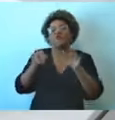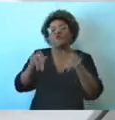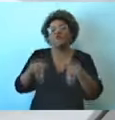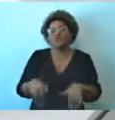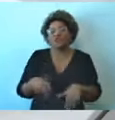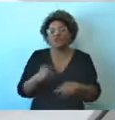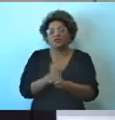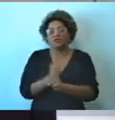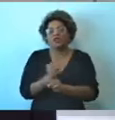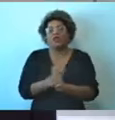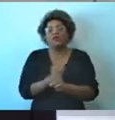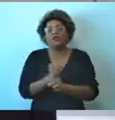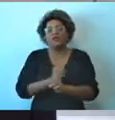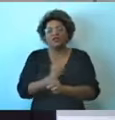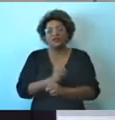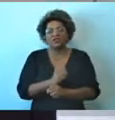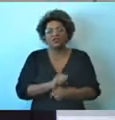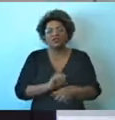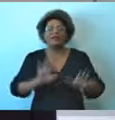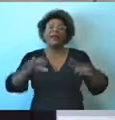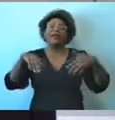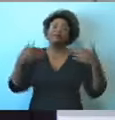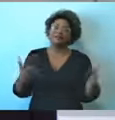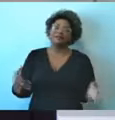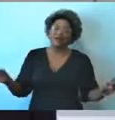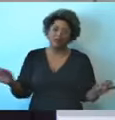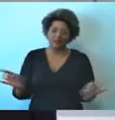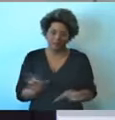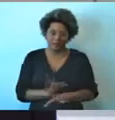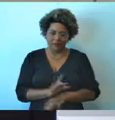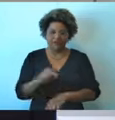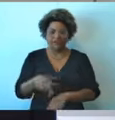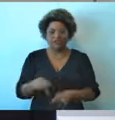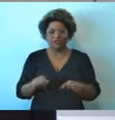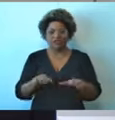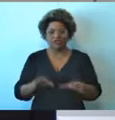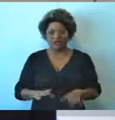então ao fim dessa nossa audiência pública. Vereador, gostaria de fazer uso da palavra?